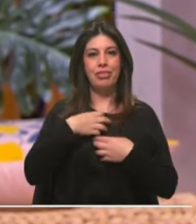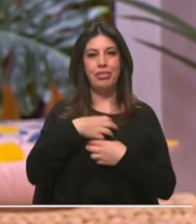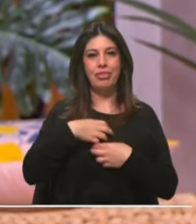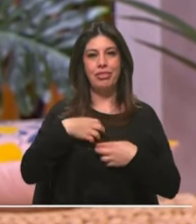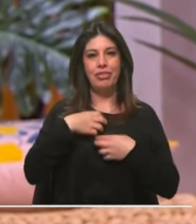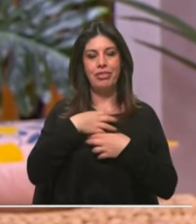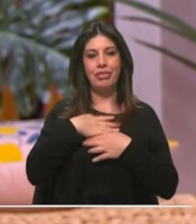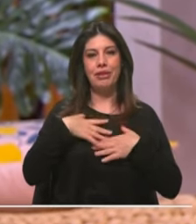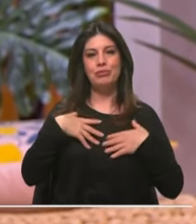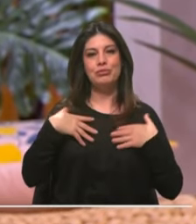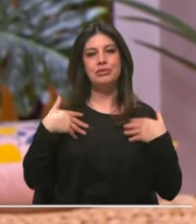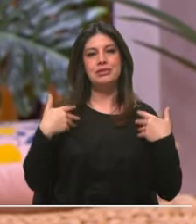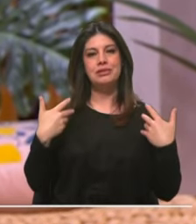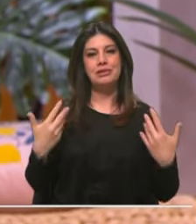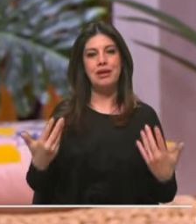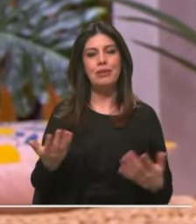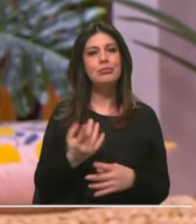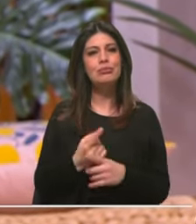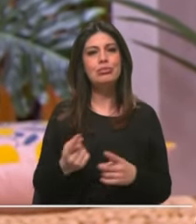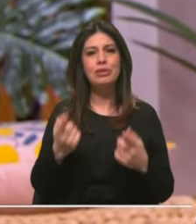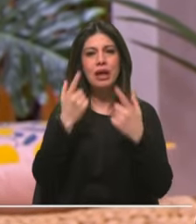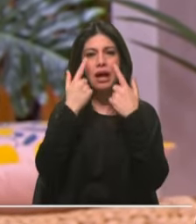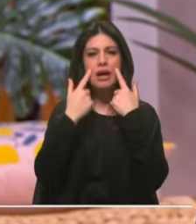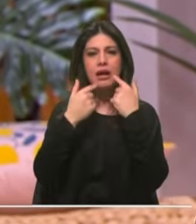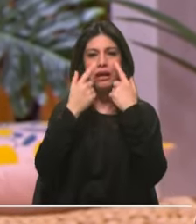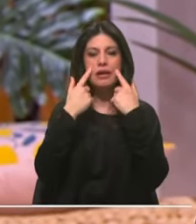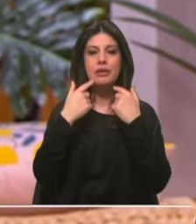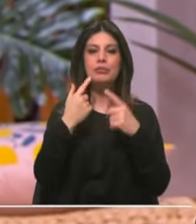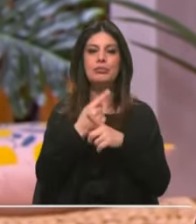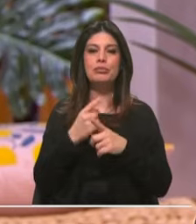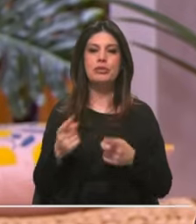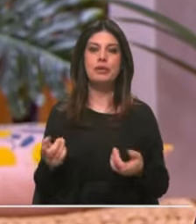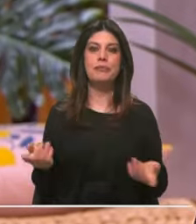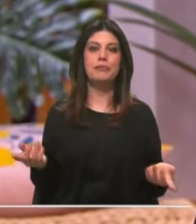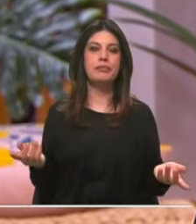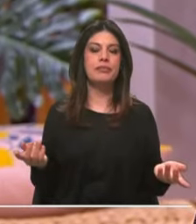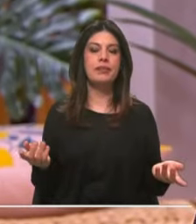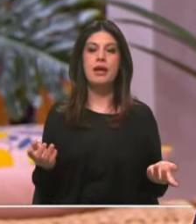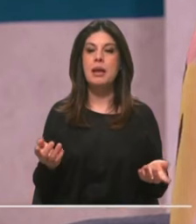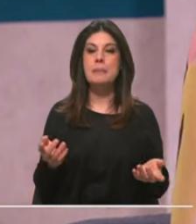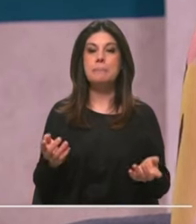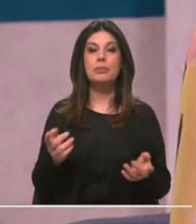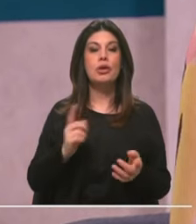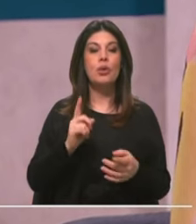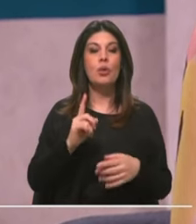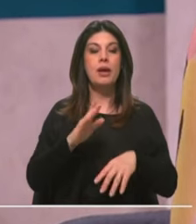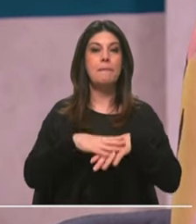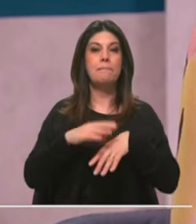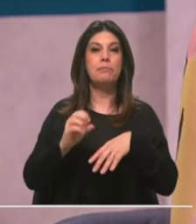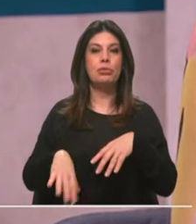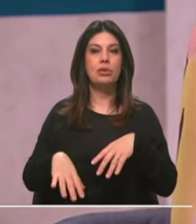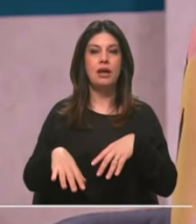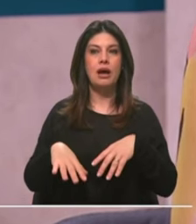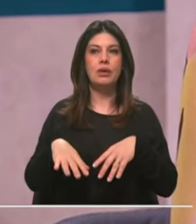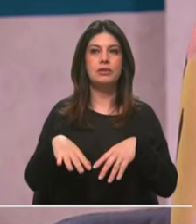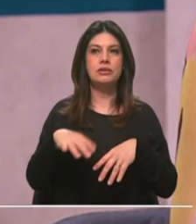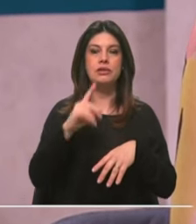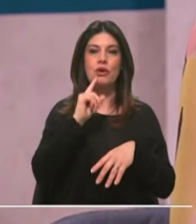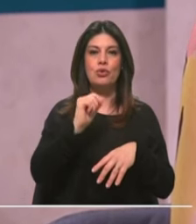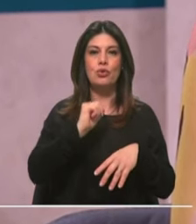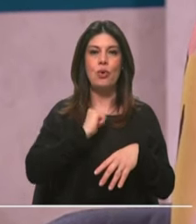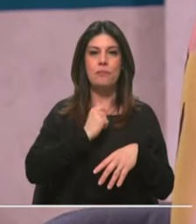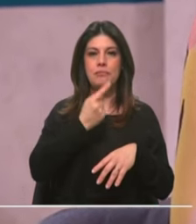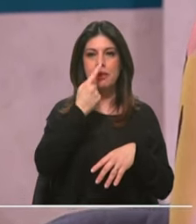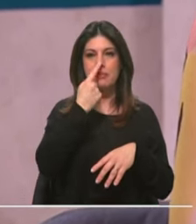Porquê? Que emoções é que estavam ali à flor da pele? Na verdade não foi pelo facto de eu sair, eu já estava à